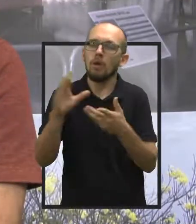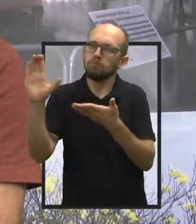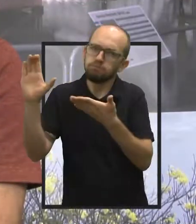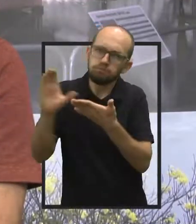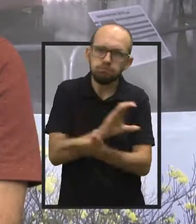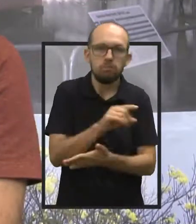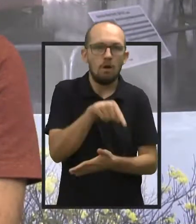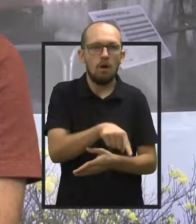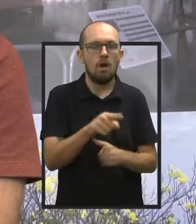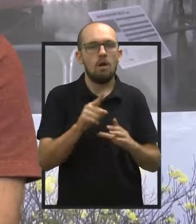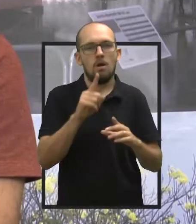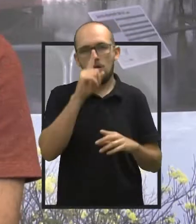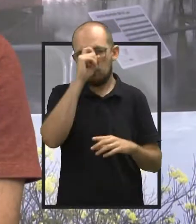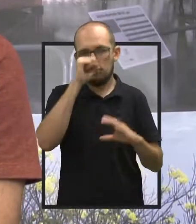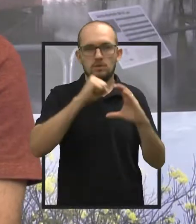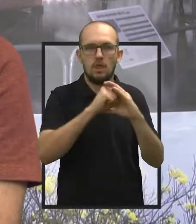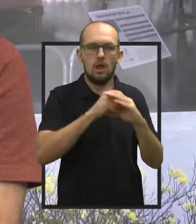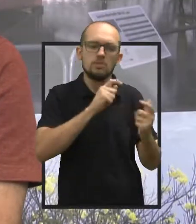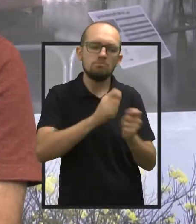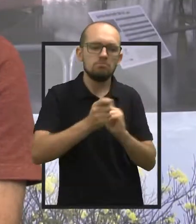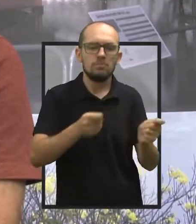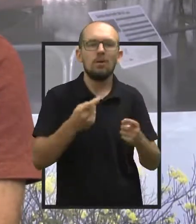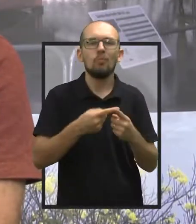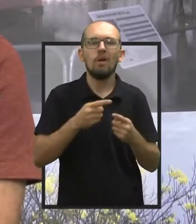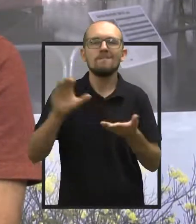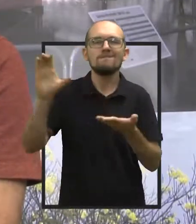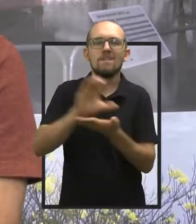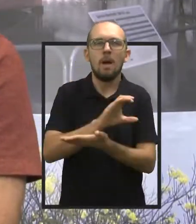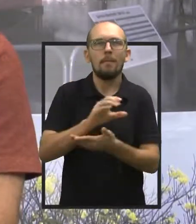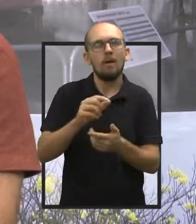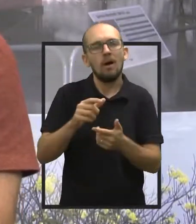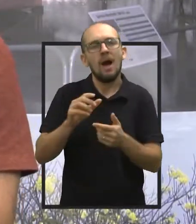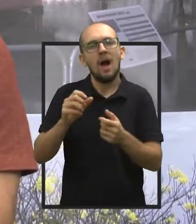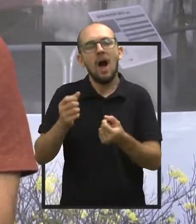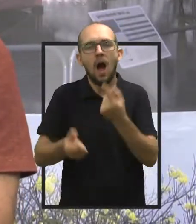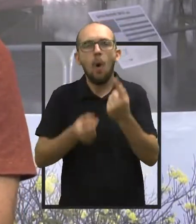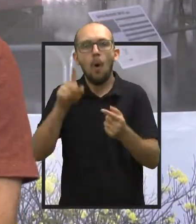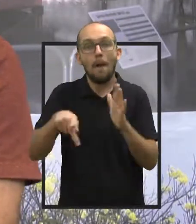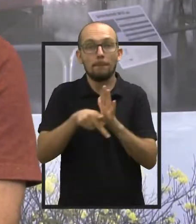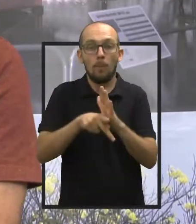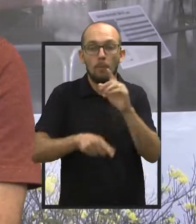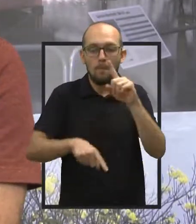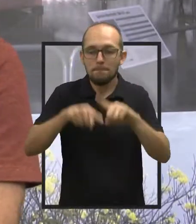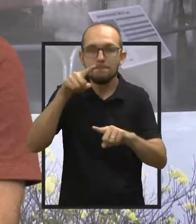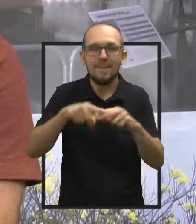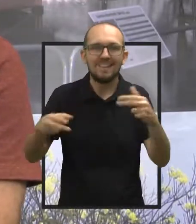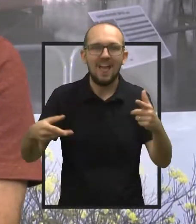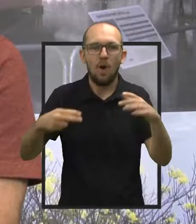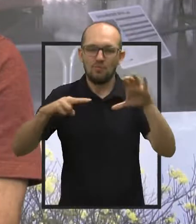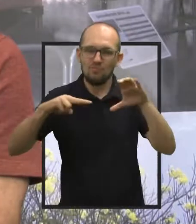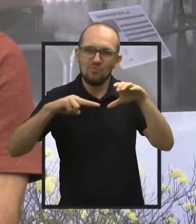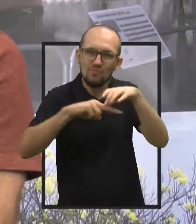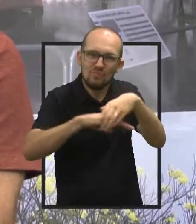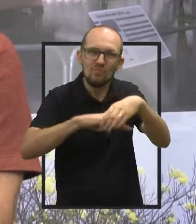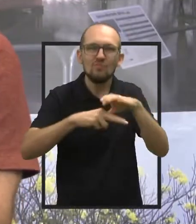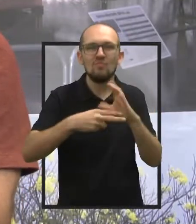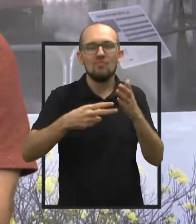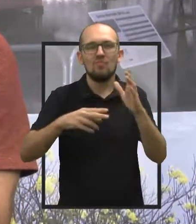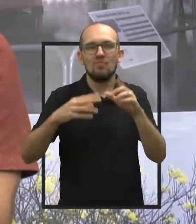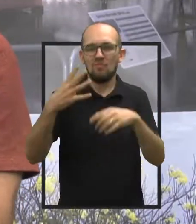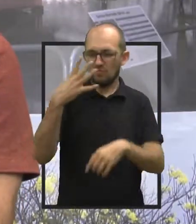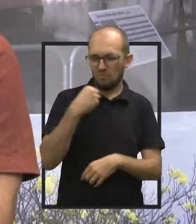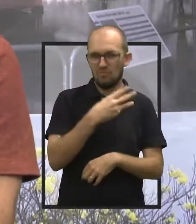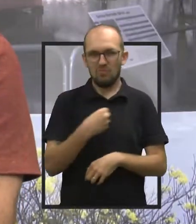vem para manutenção ou para equipamento, né? O bom é para custeio, porque aí você pode direcionar, né, até para folha